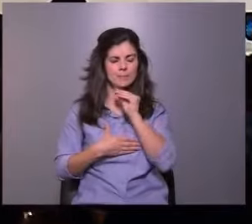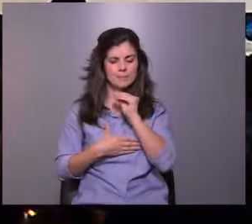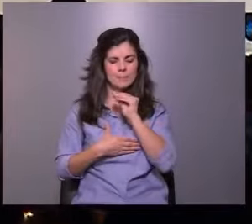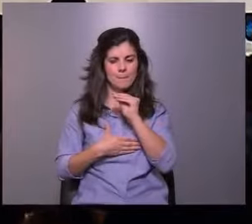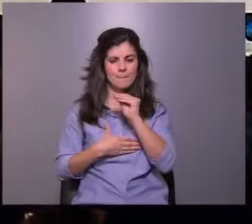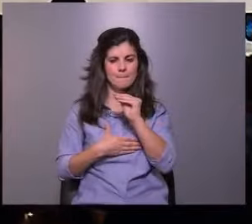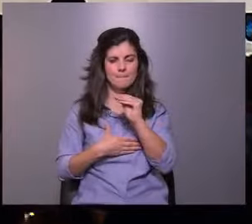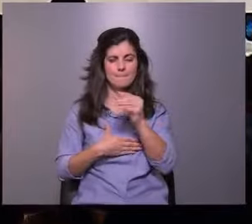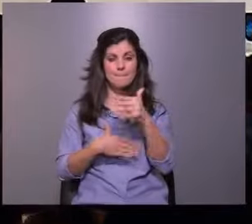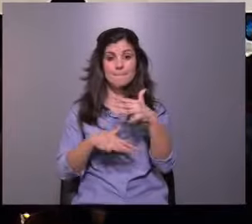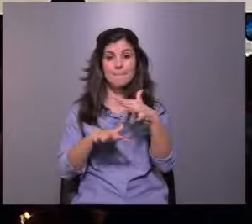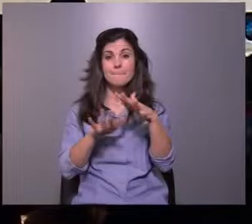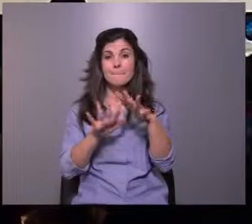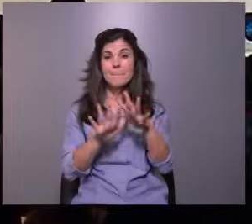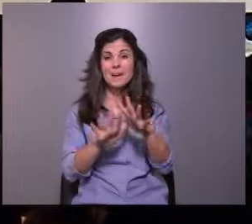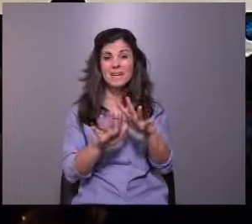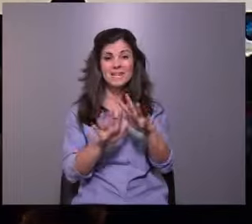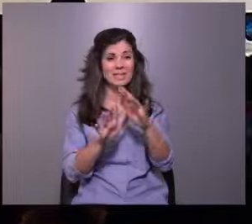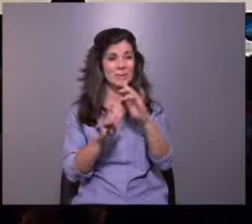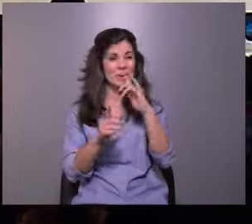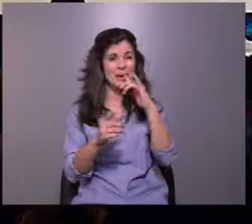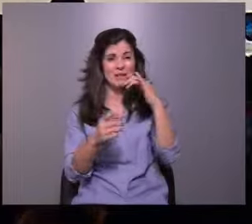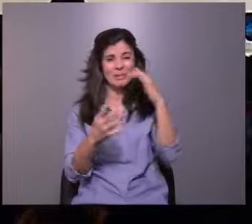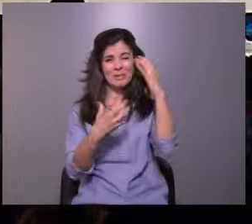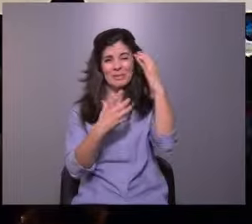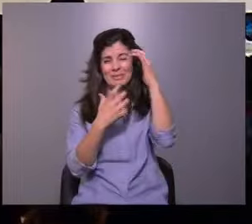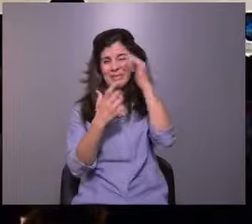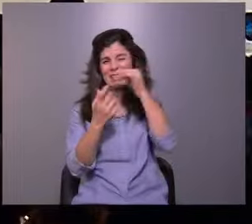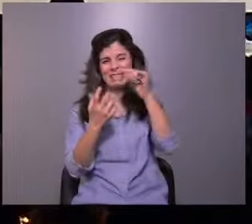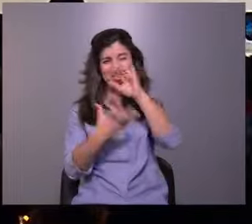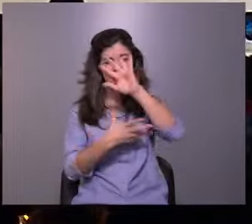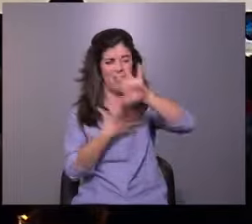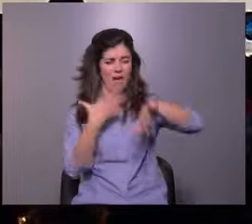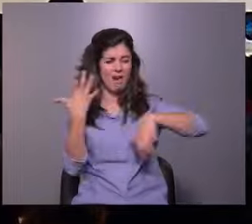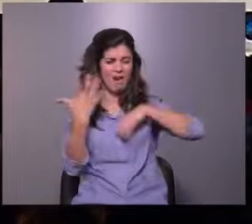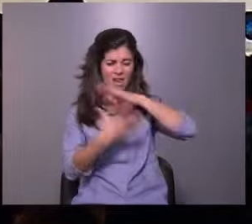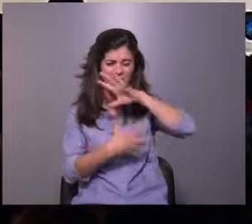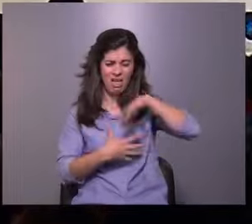the skull, in Hebrew, Golgotha.